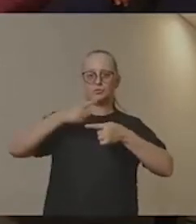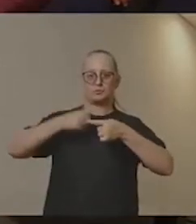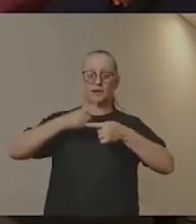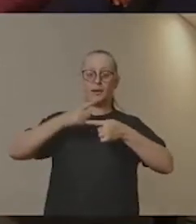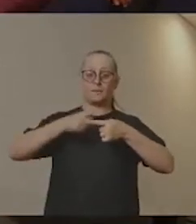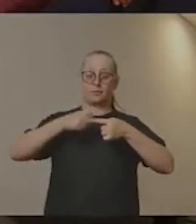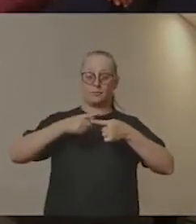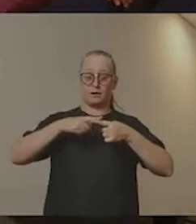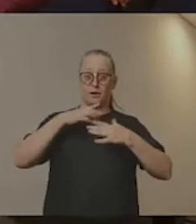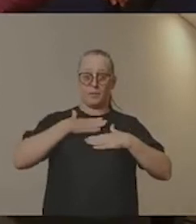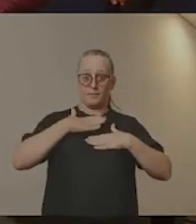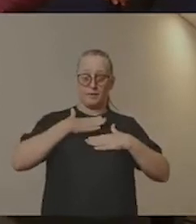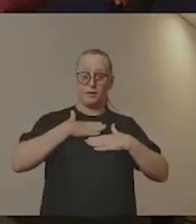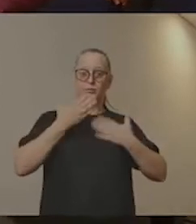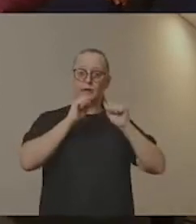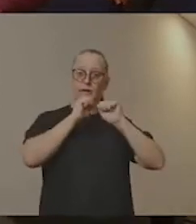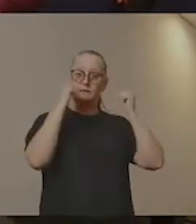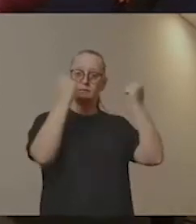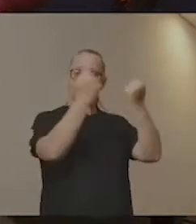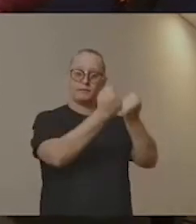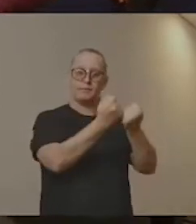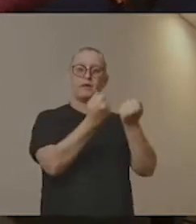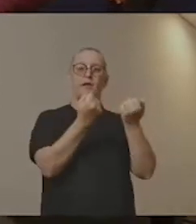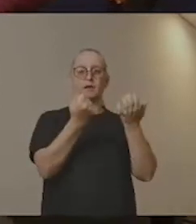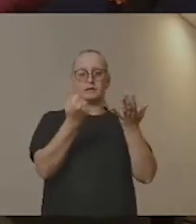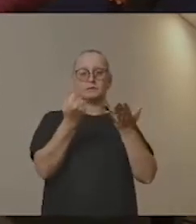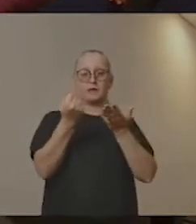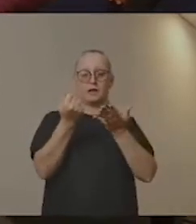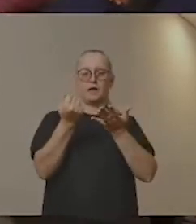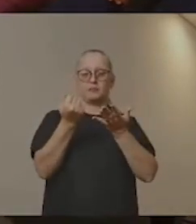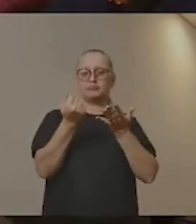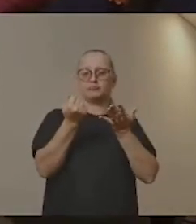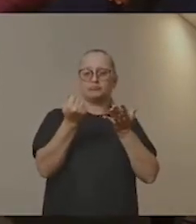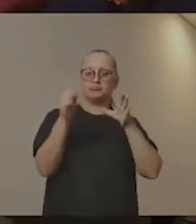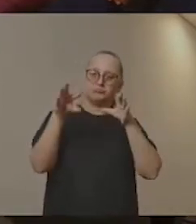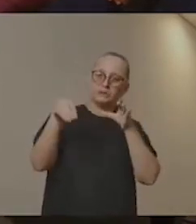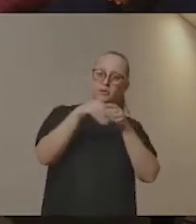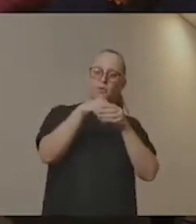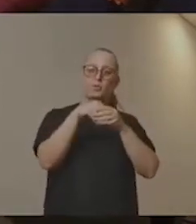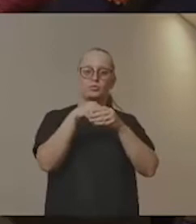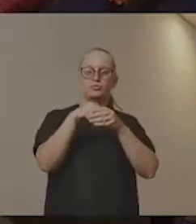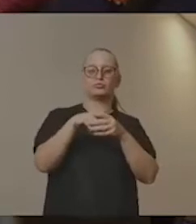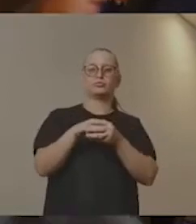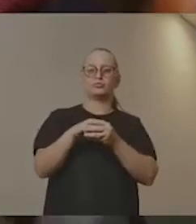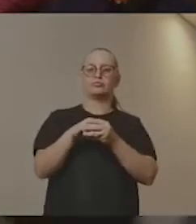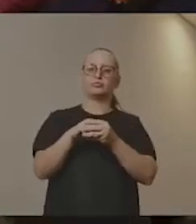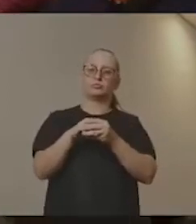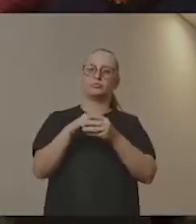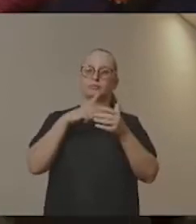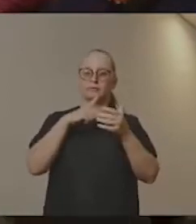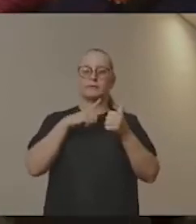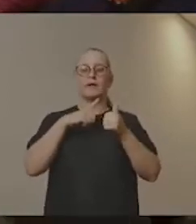elas valham, elas precisam ser sistemáticas. Elas não podem acontecer do nada sem que o